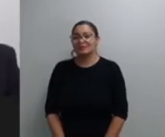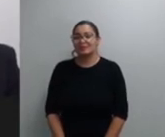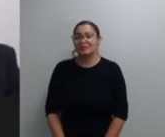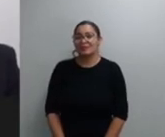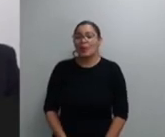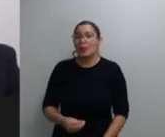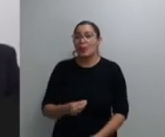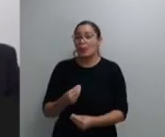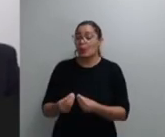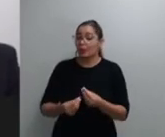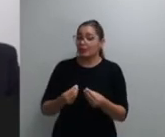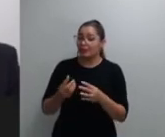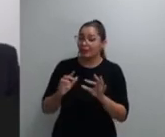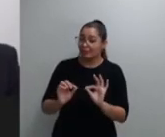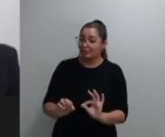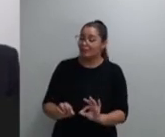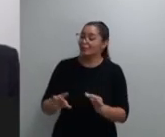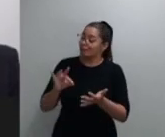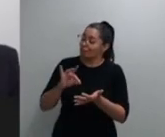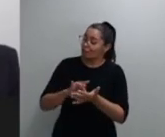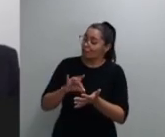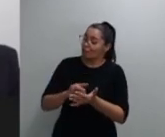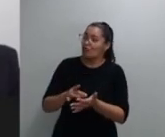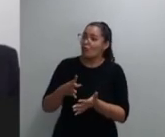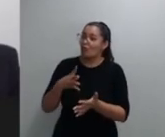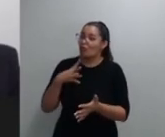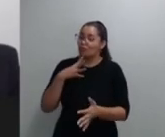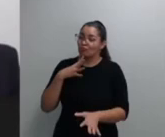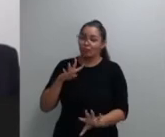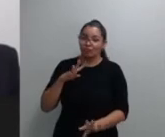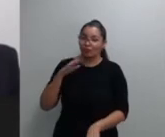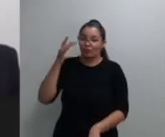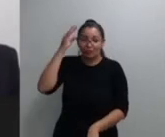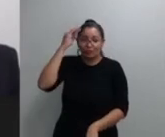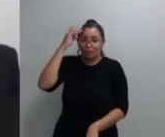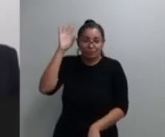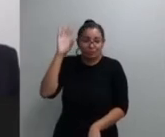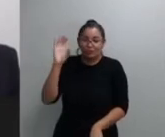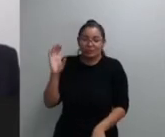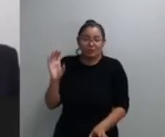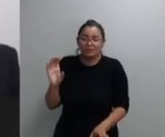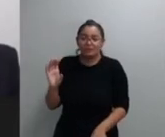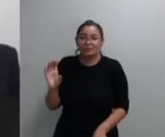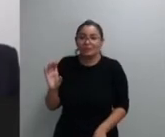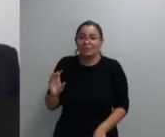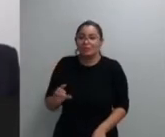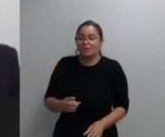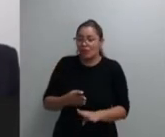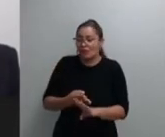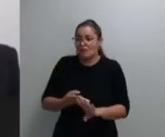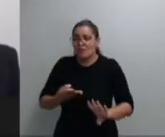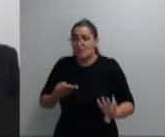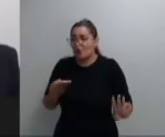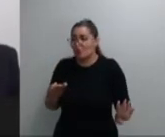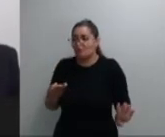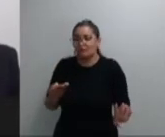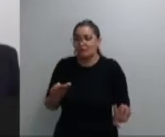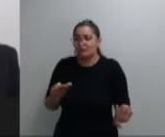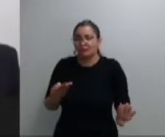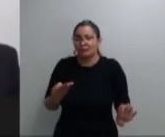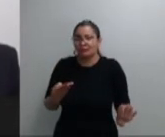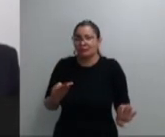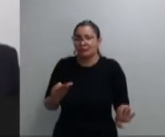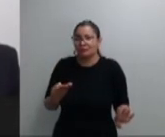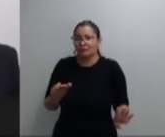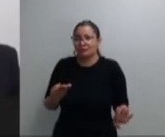desse preceito da verdade real eu não creio que se deva eu nunca ouvi ninguém dizer isso que se deva afastar da ação de improbidade a